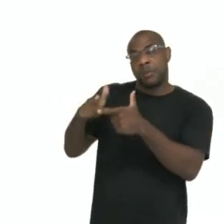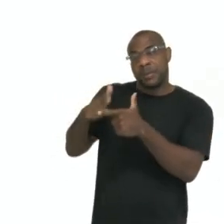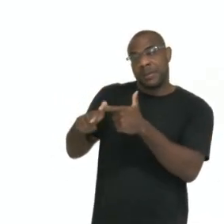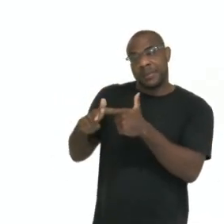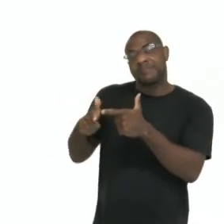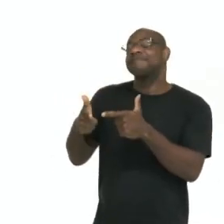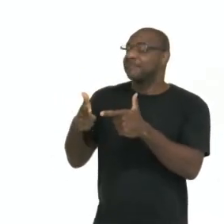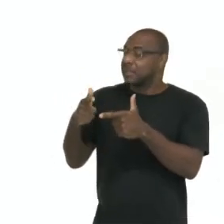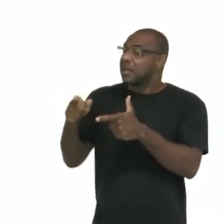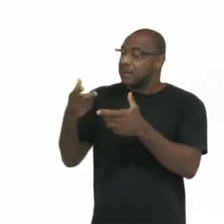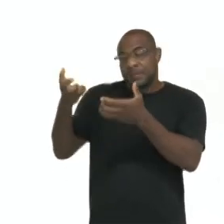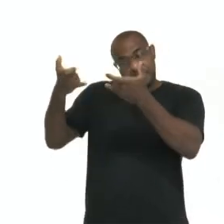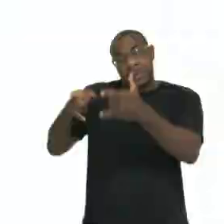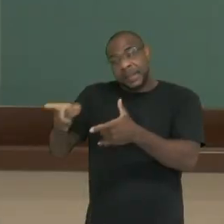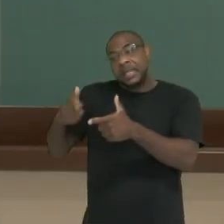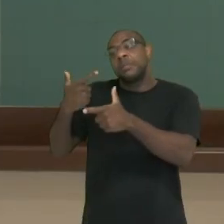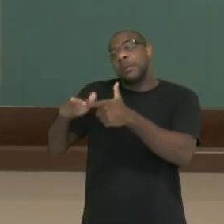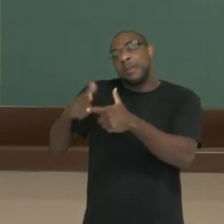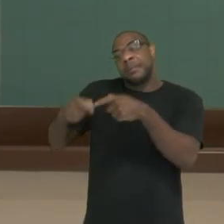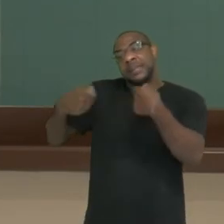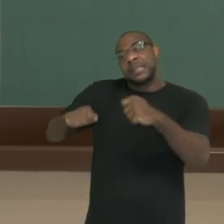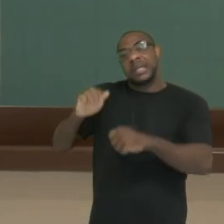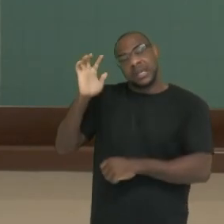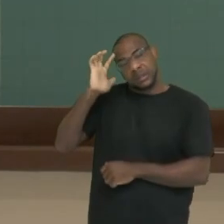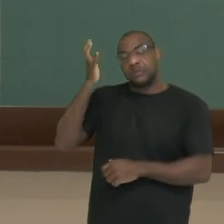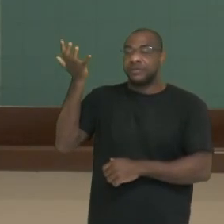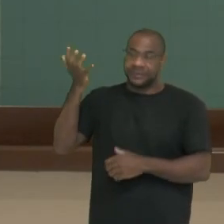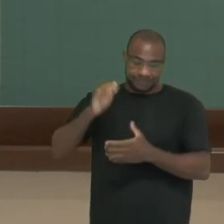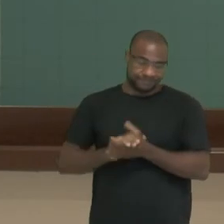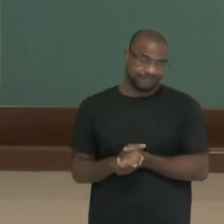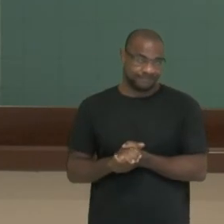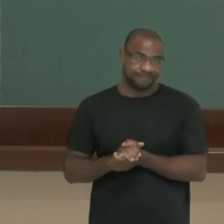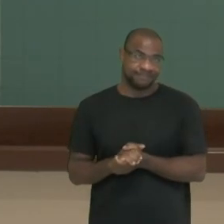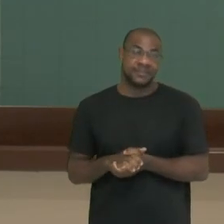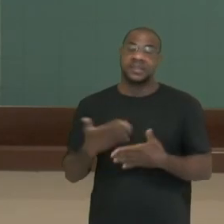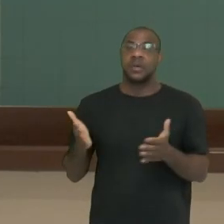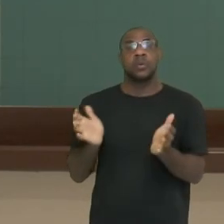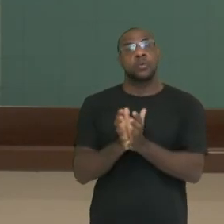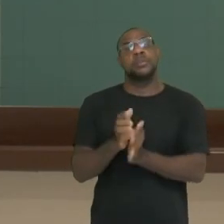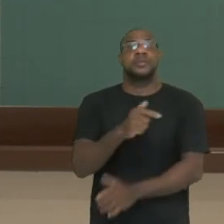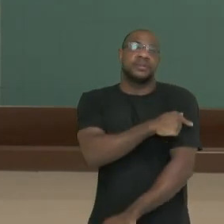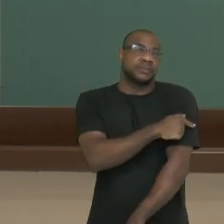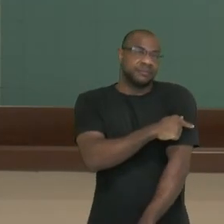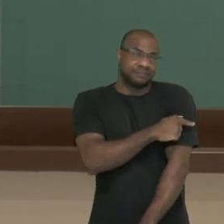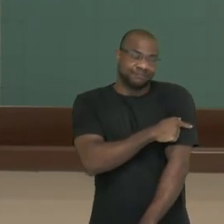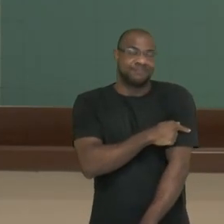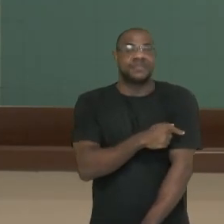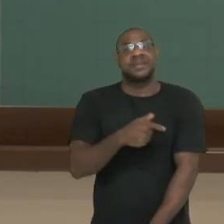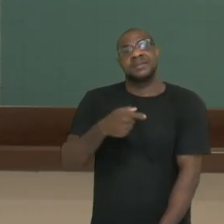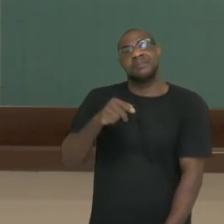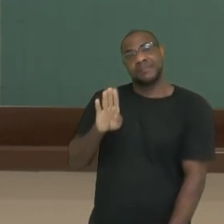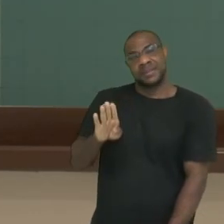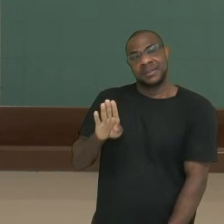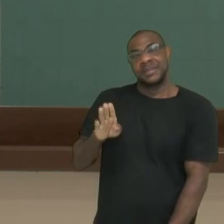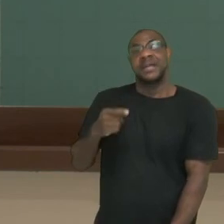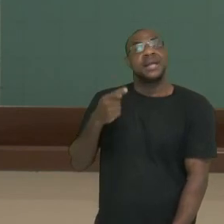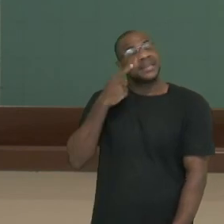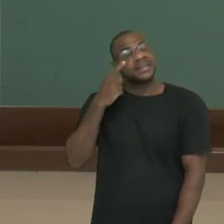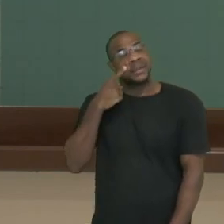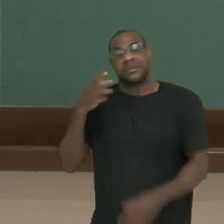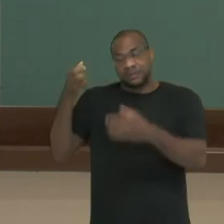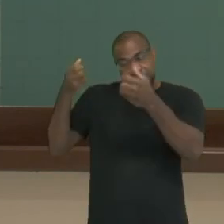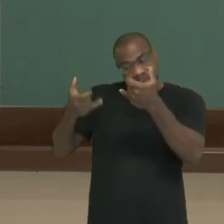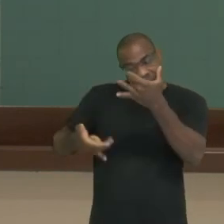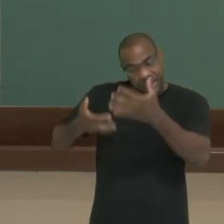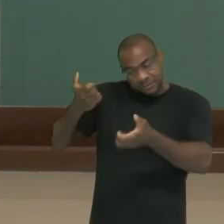e precisa ser resolvido, né? Então, vejam ali que os estudantes do 7º ano B, eles tentaram construir os argumentos deles,